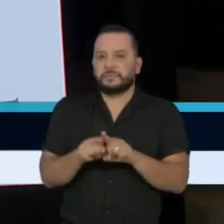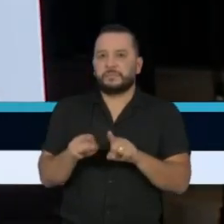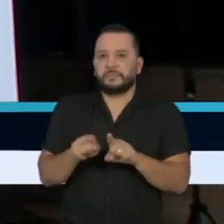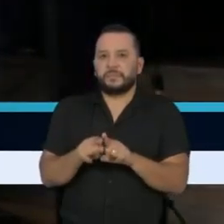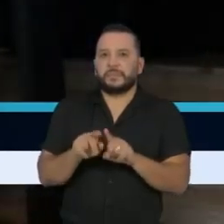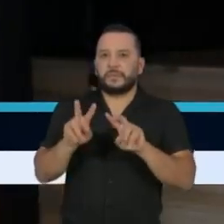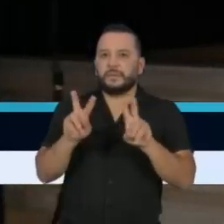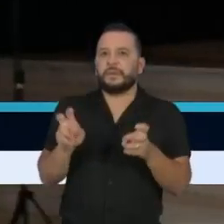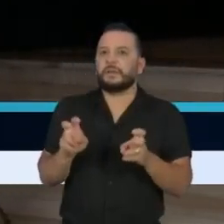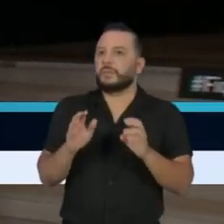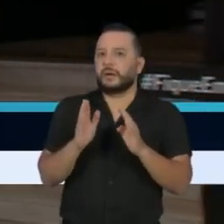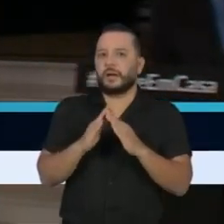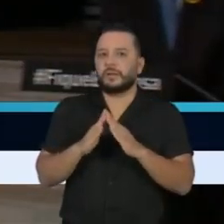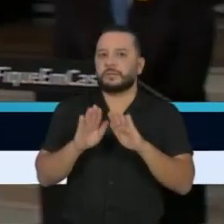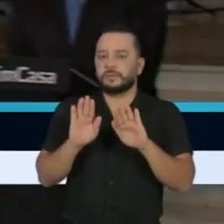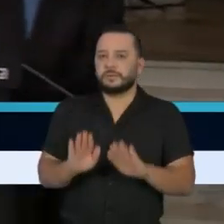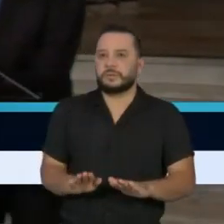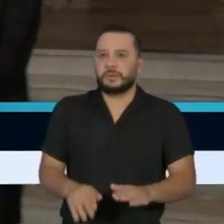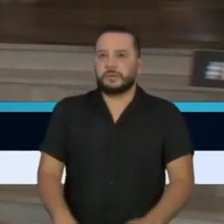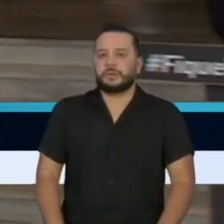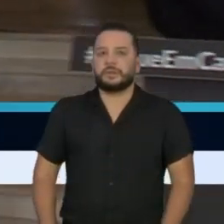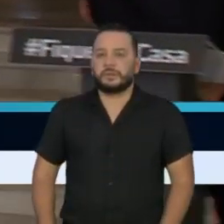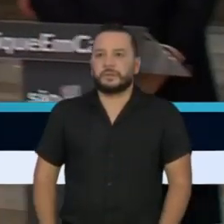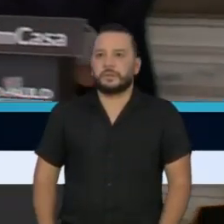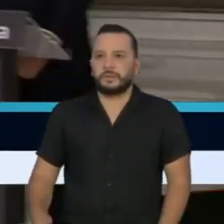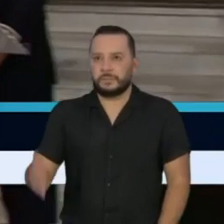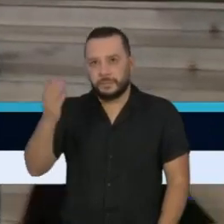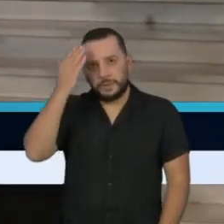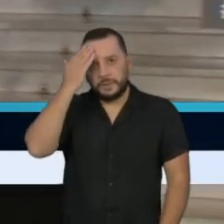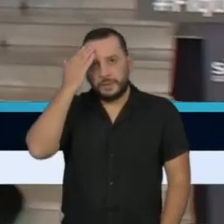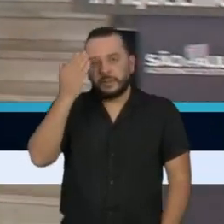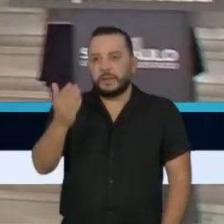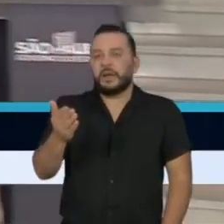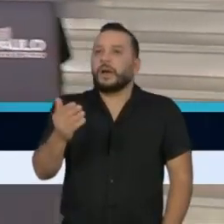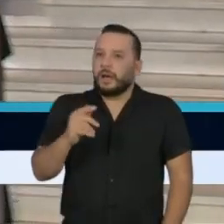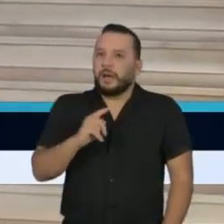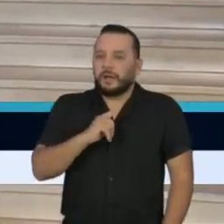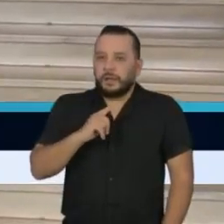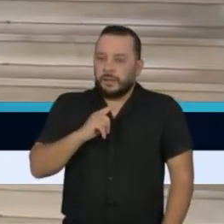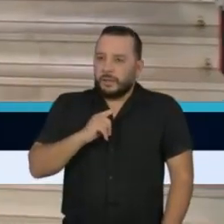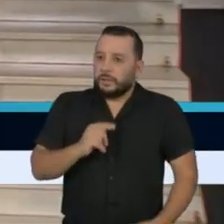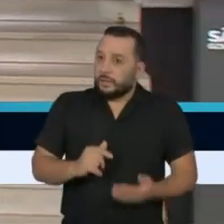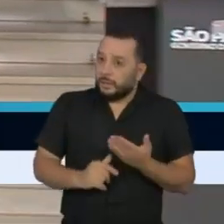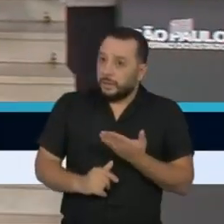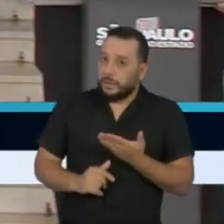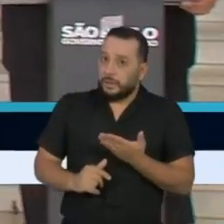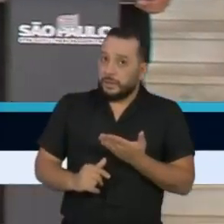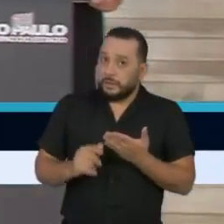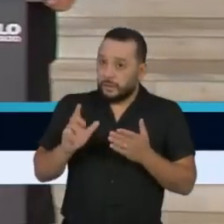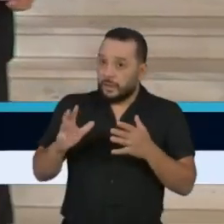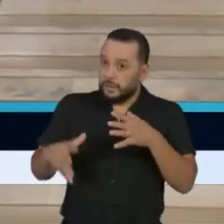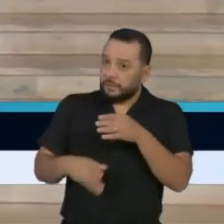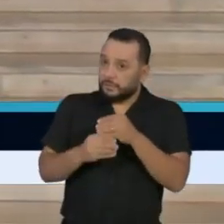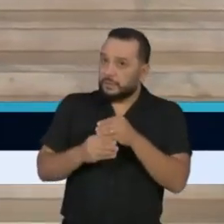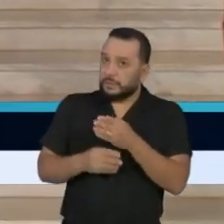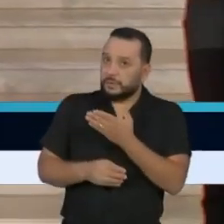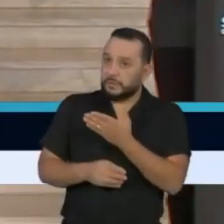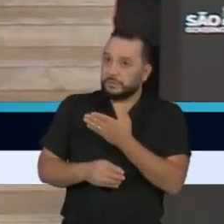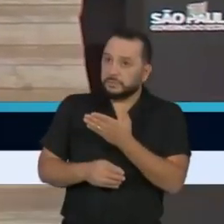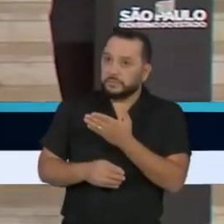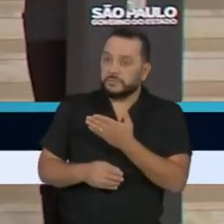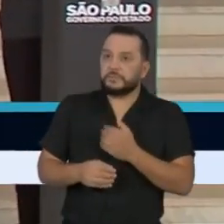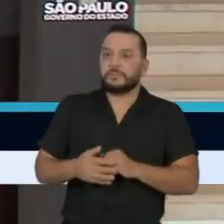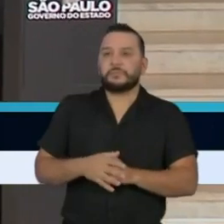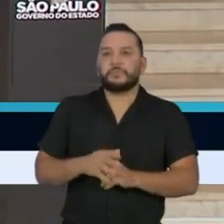em casa. Obrigado, doutor Germa. A doutora Helena ficará aqui à disposição. Quer fazer alguma intervenção, doutora Helena, por favor? Vou estar